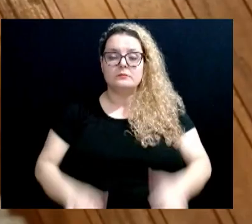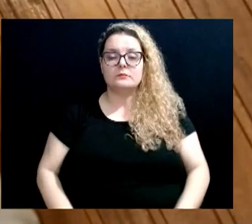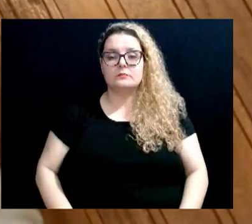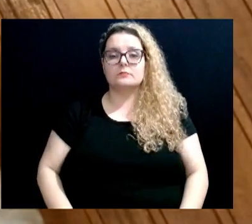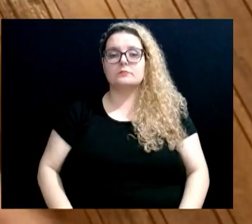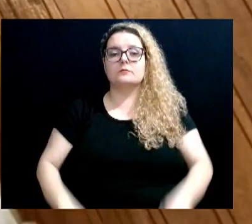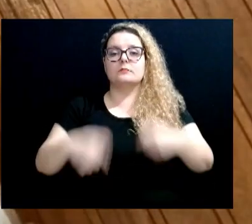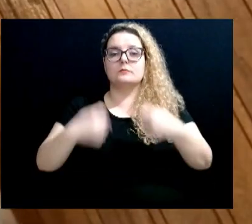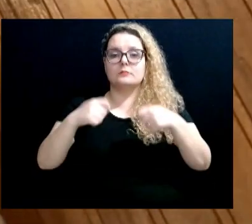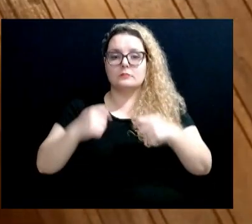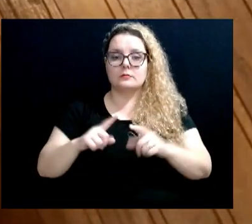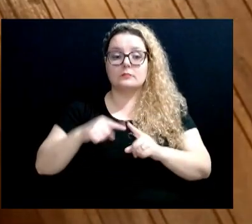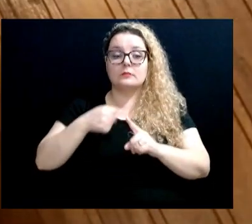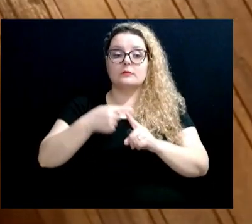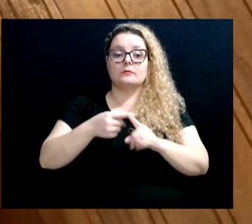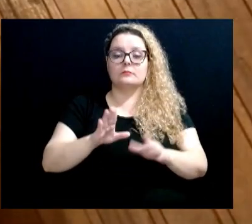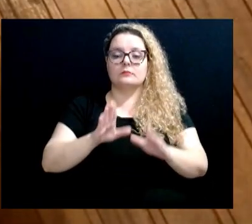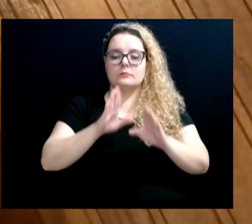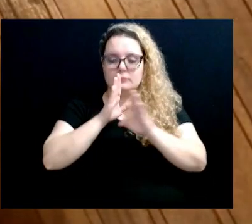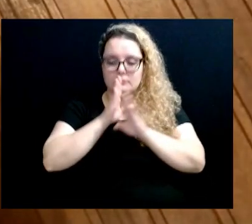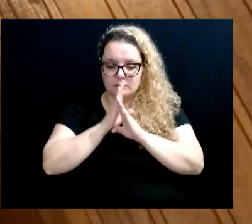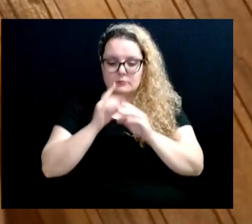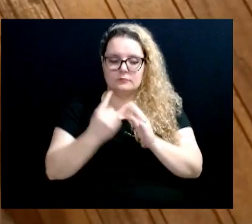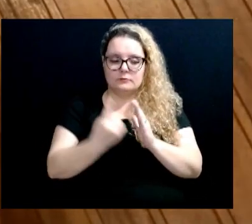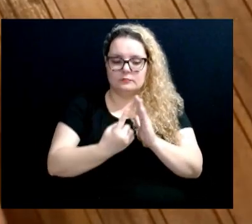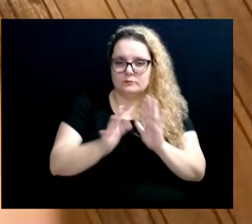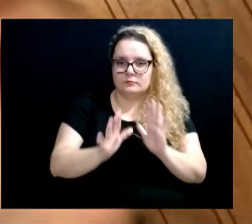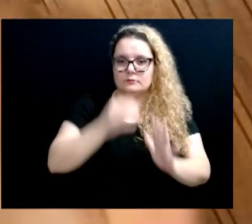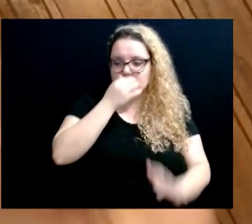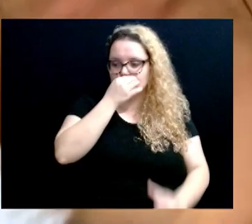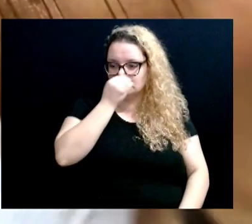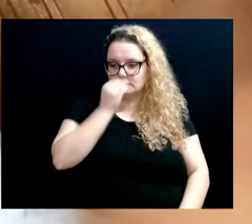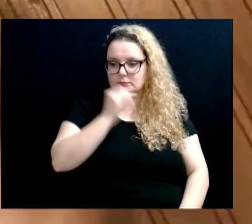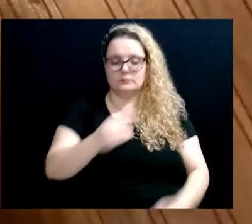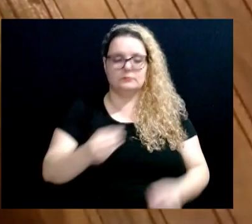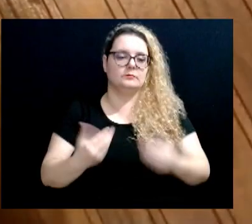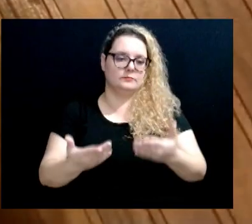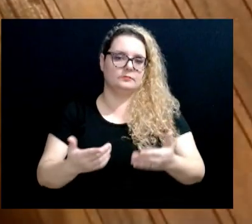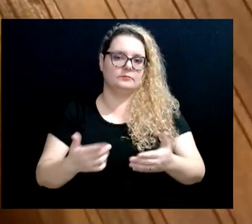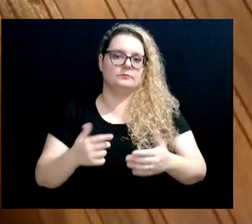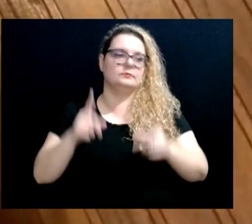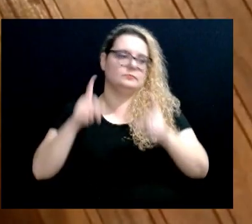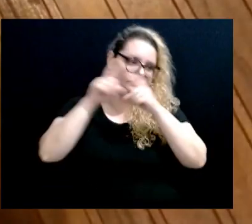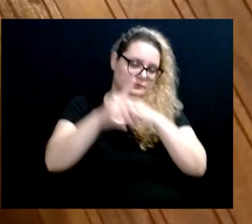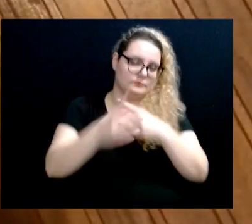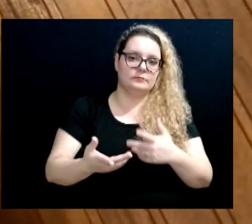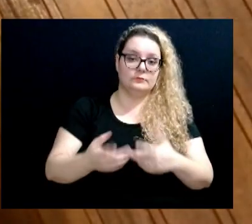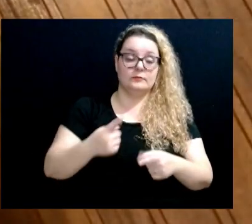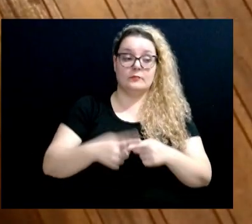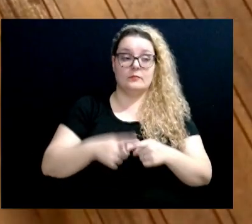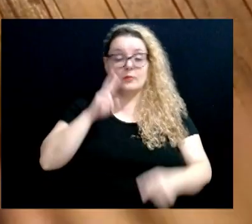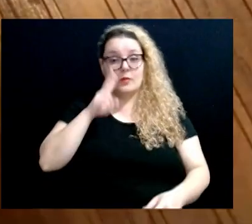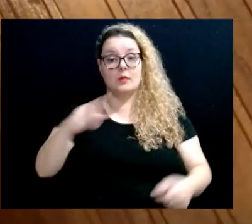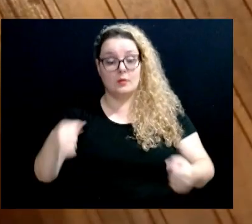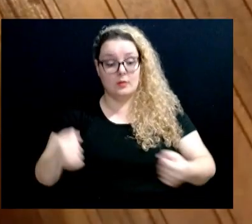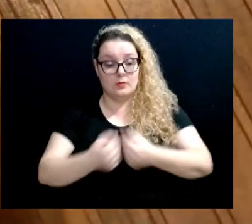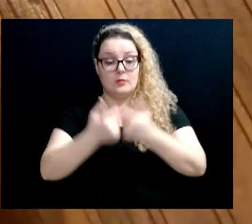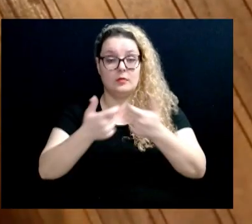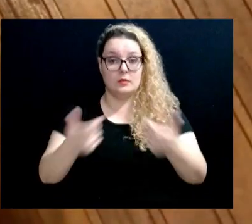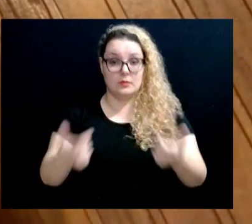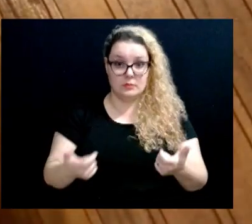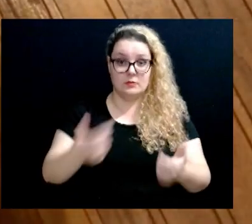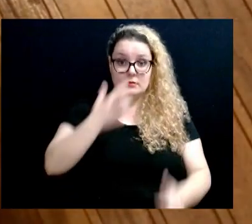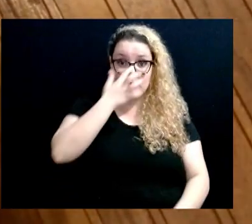ficar isolado, sem dar trabalho, porque eu já vejo que é um conflito muito grande, que vivem mesmo sem